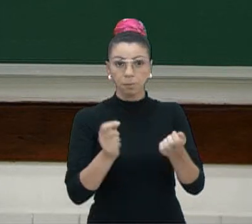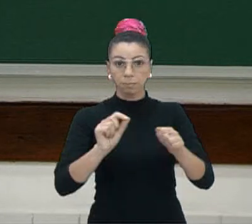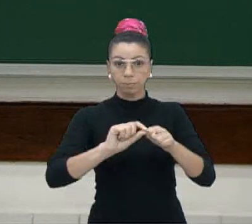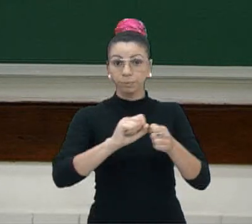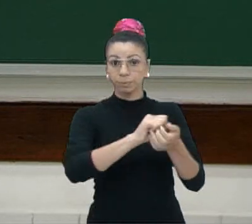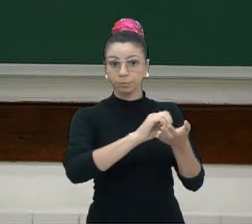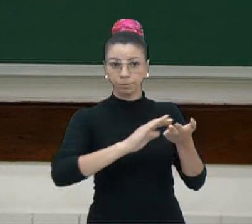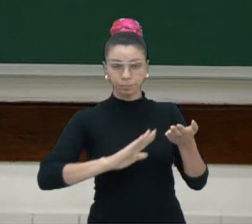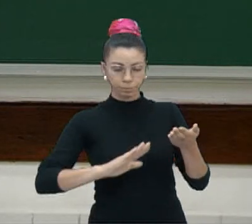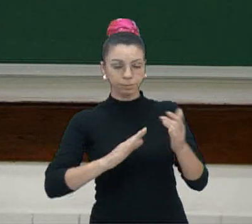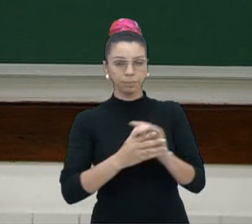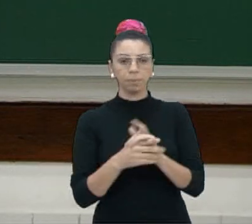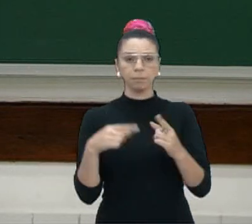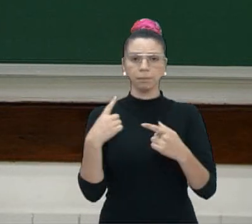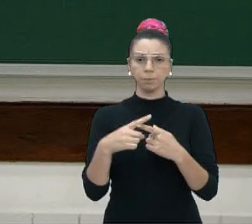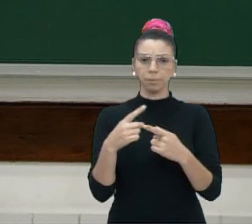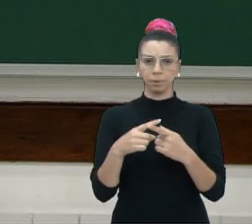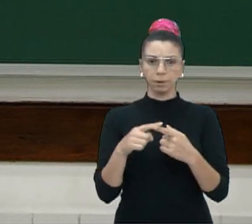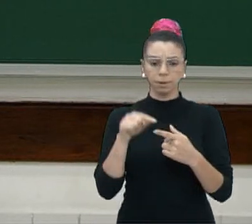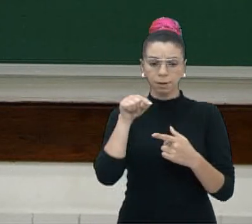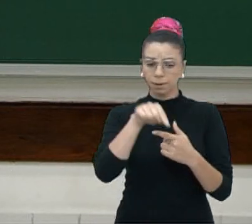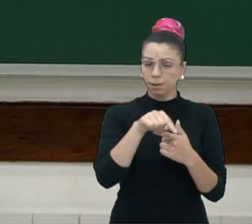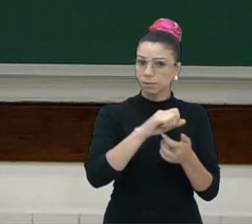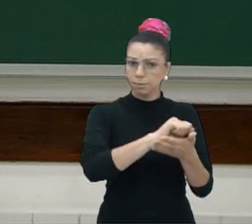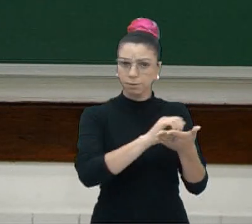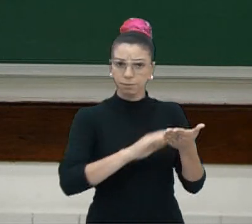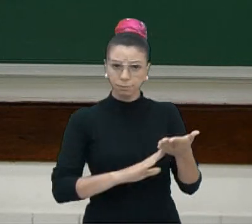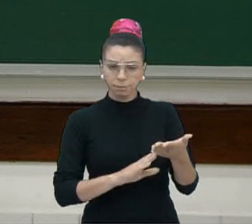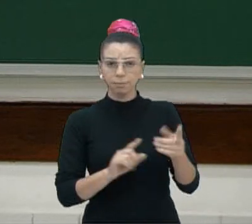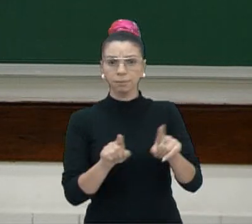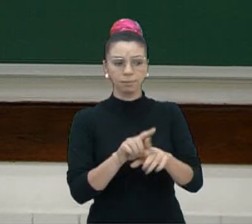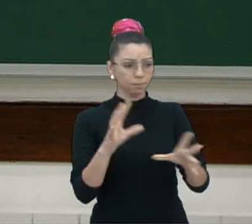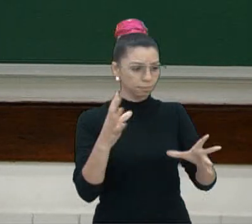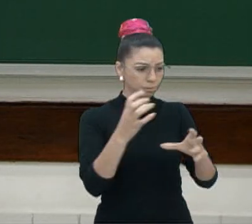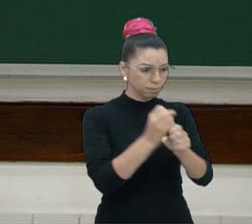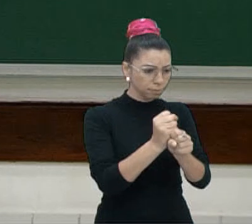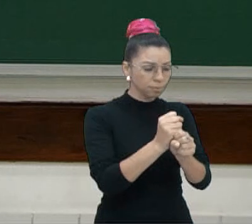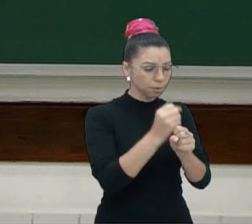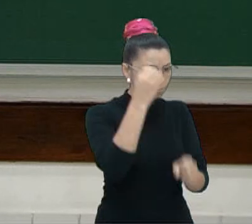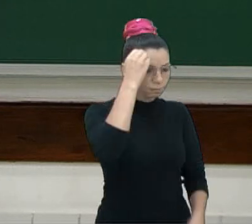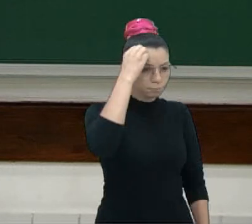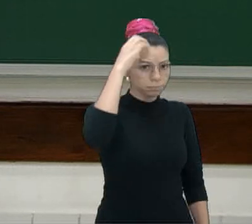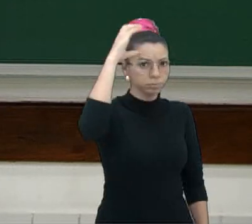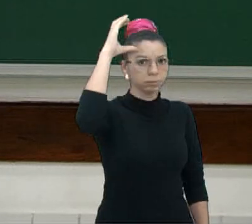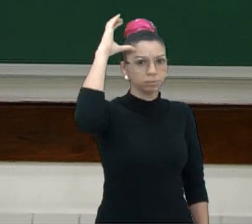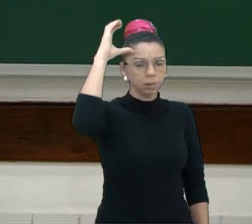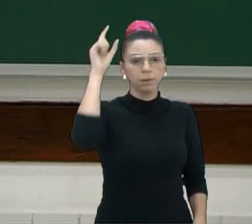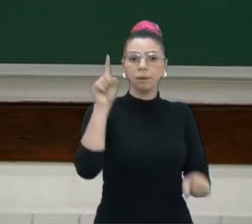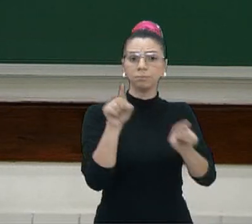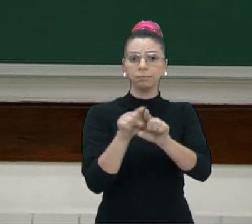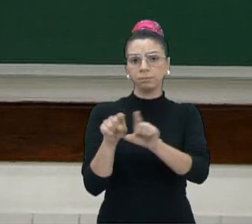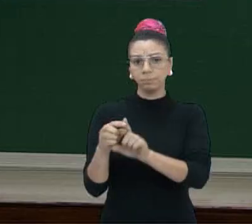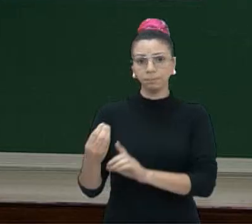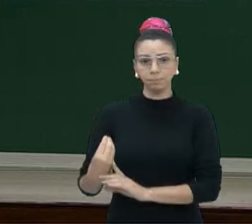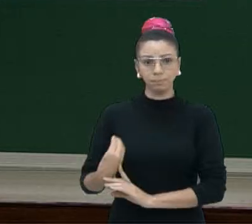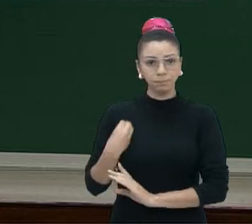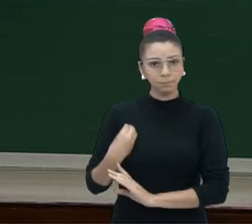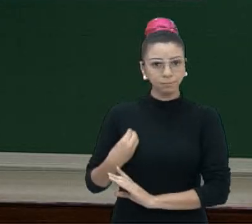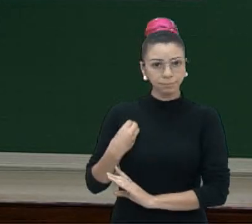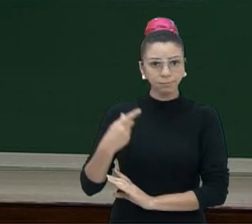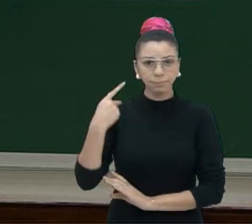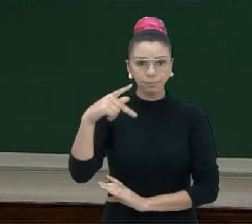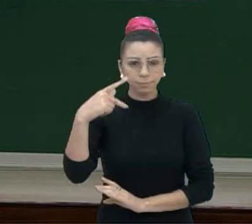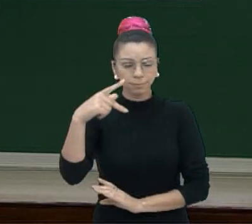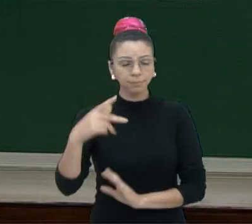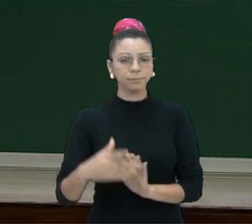estão disponíveis, porque também essas atividades, além de agregar ao seu conhecimento, elas vão contar com a sua